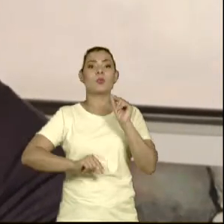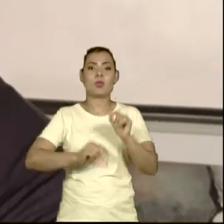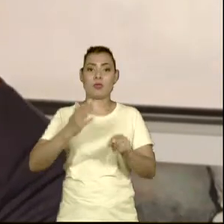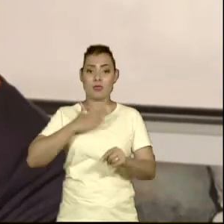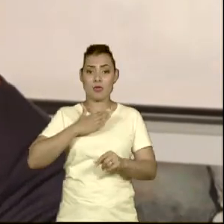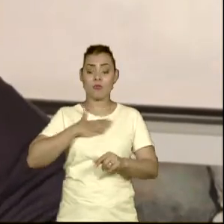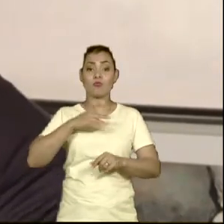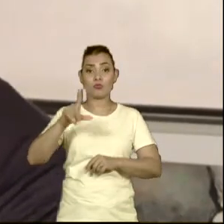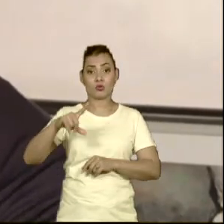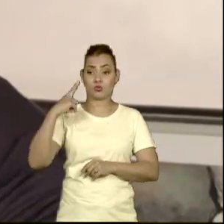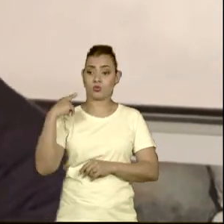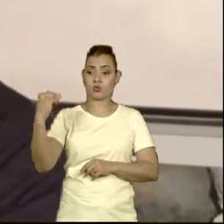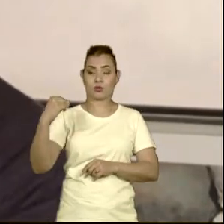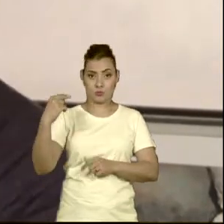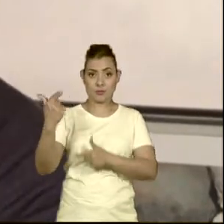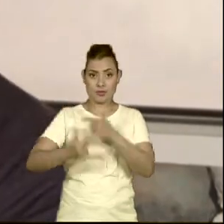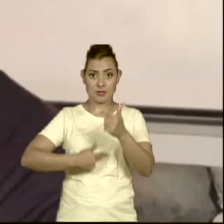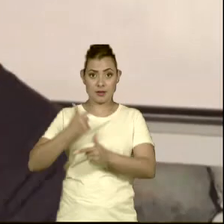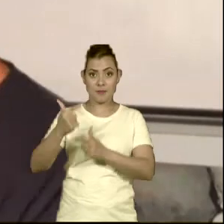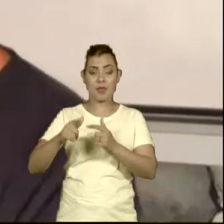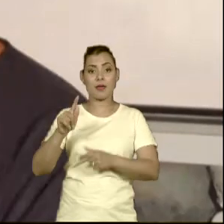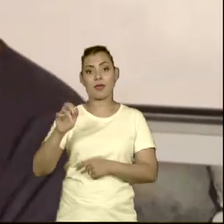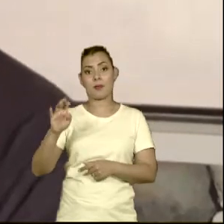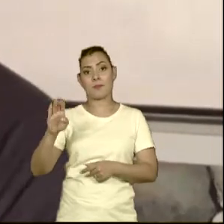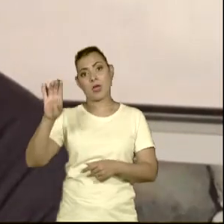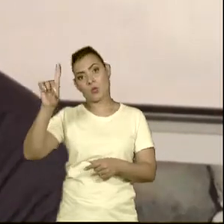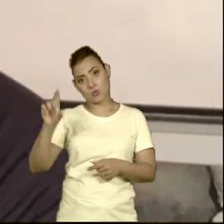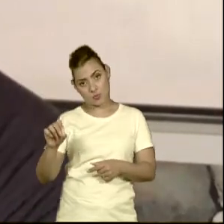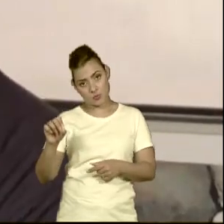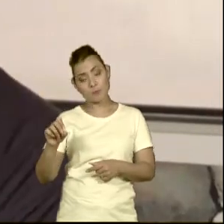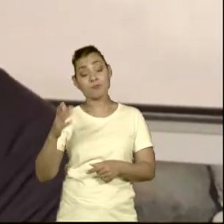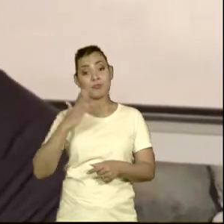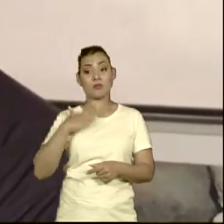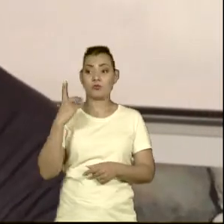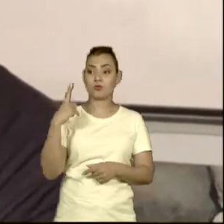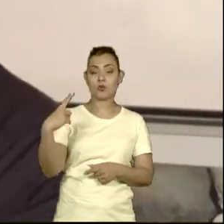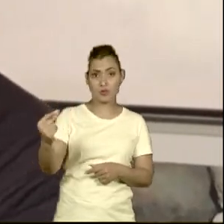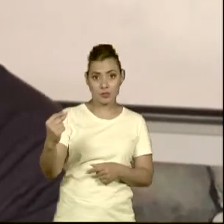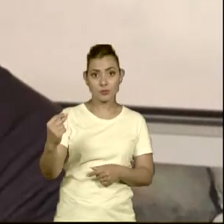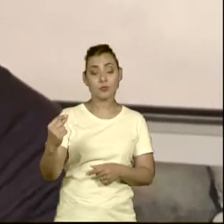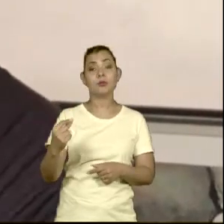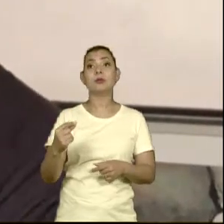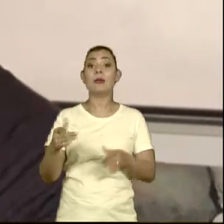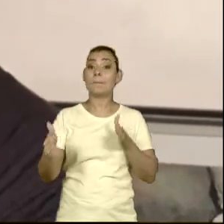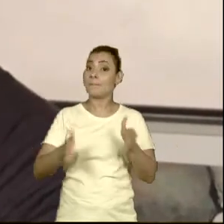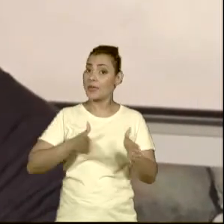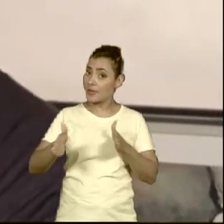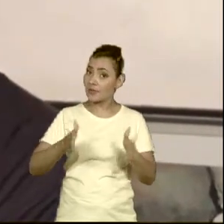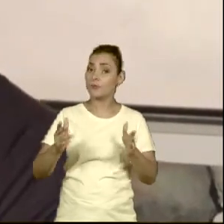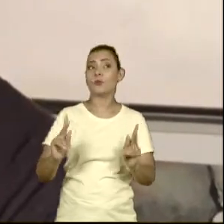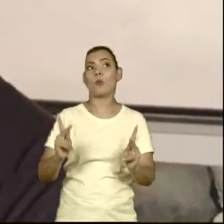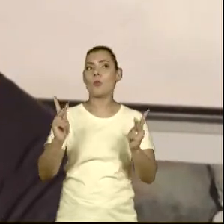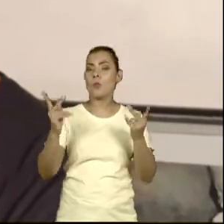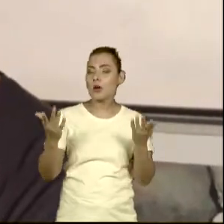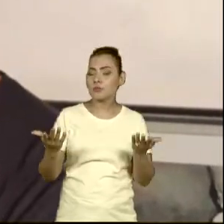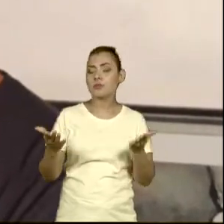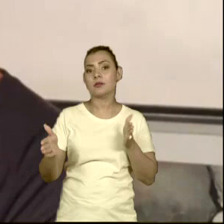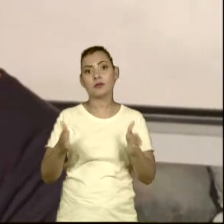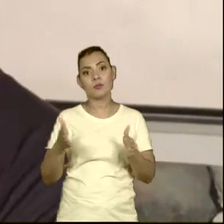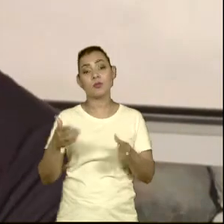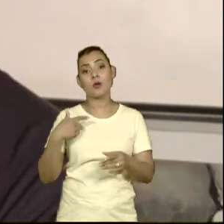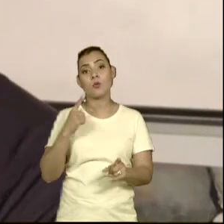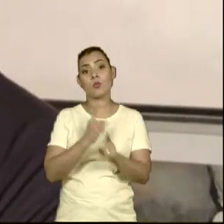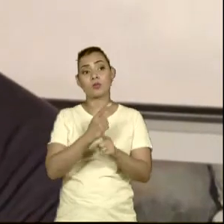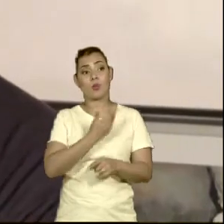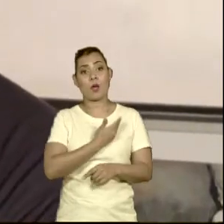quando eu fui escolhido para fazer o tal do Garibaldo, né? Quando eu fui escolhido para fazer o Garibaldo, bem no período de comemoração, uma vez eu